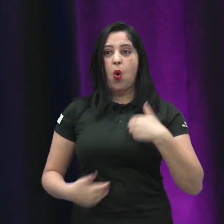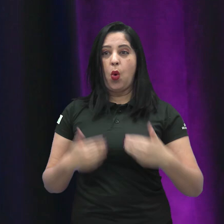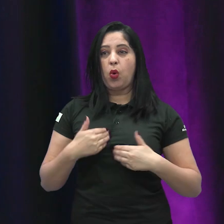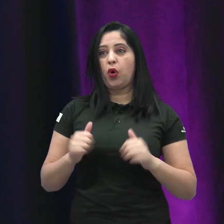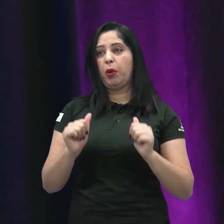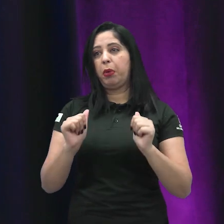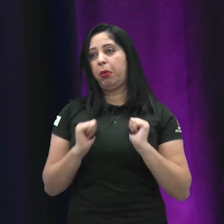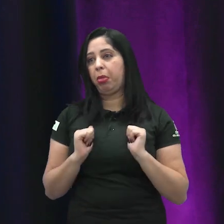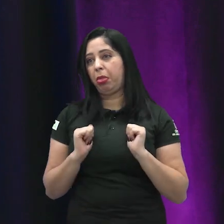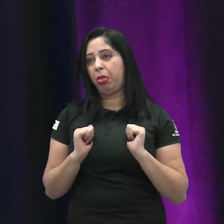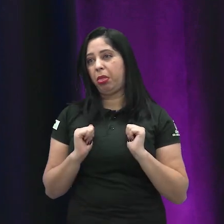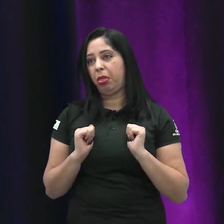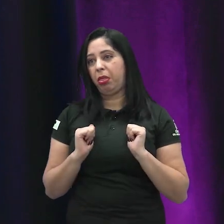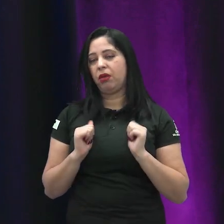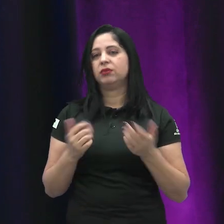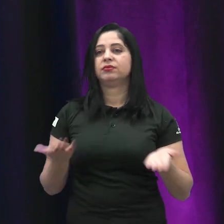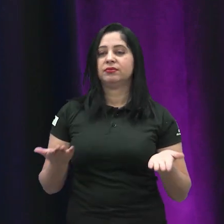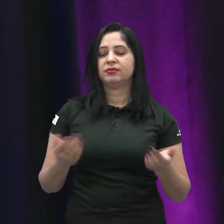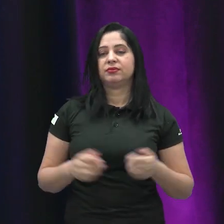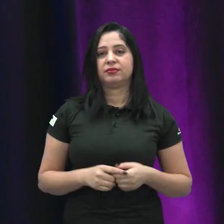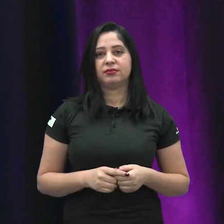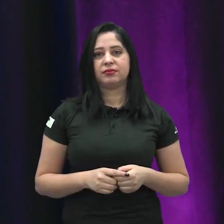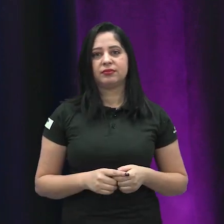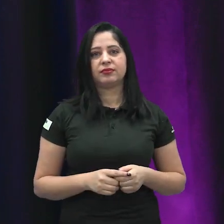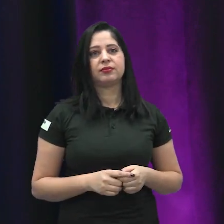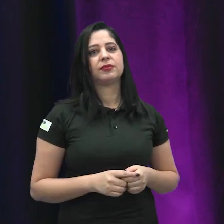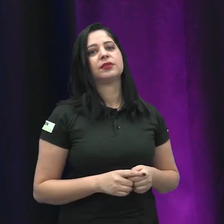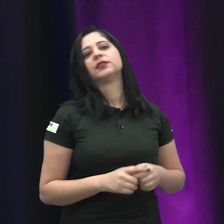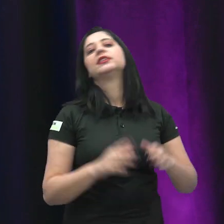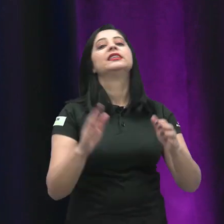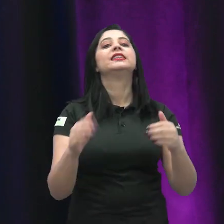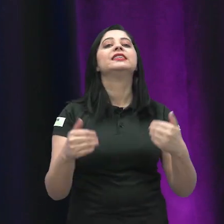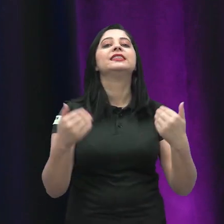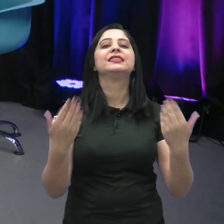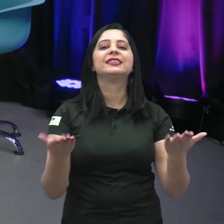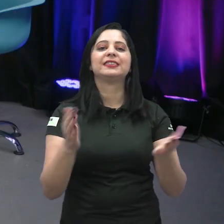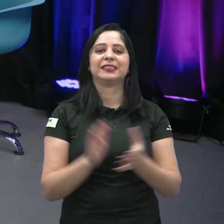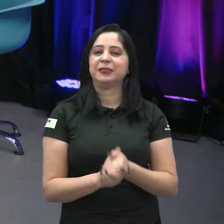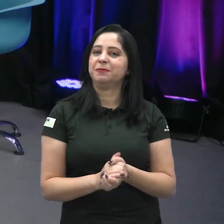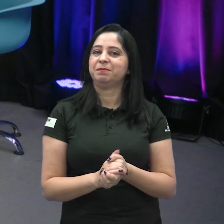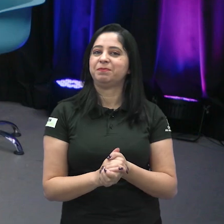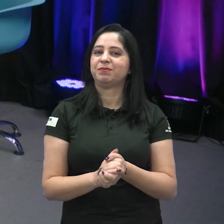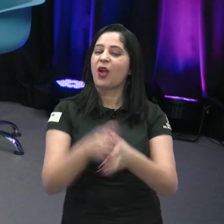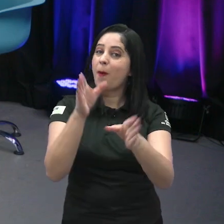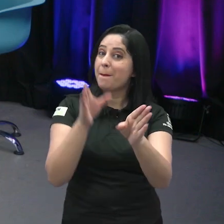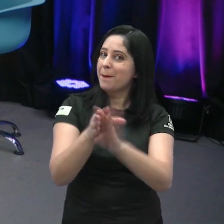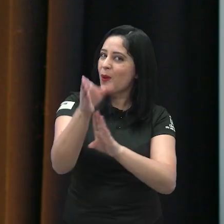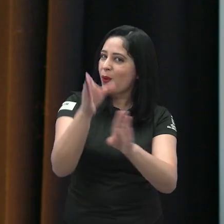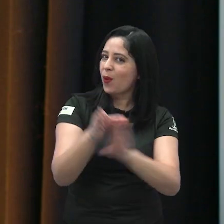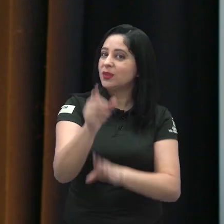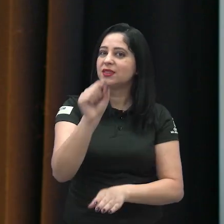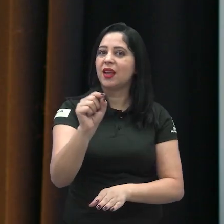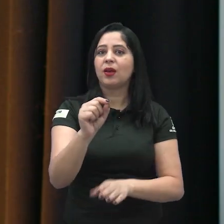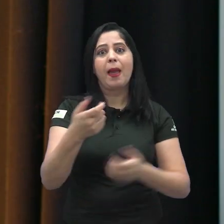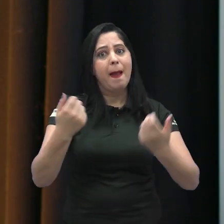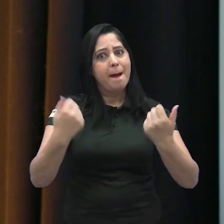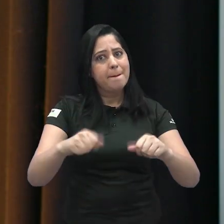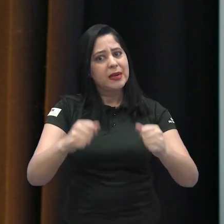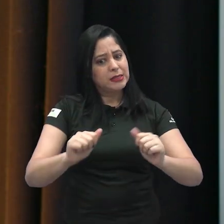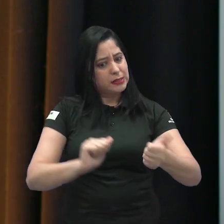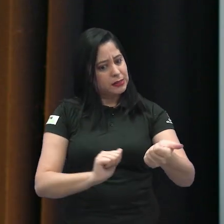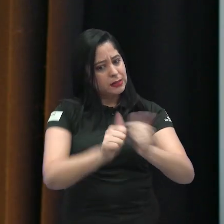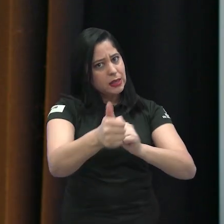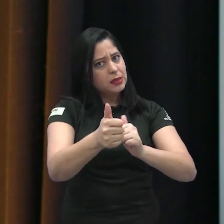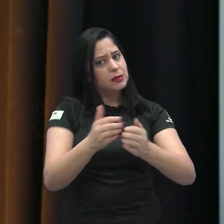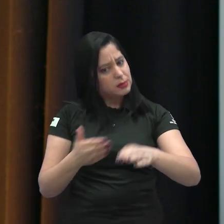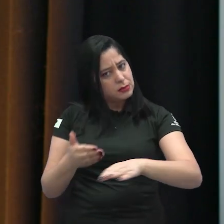a todas as possibilidades que a atividade dá para a gente, né? Acho que o maior e melhor recado é